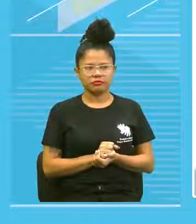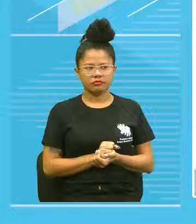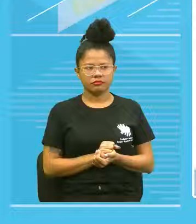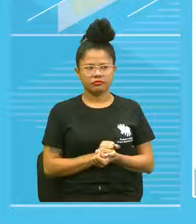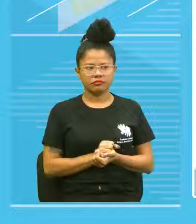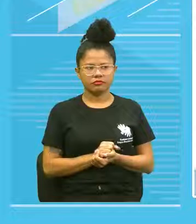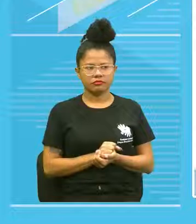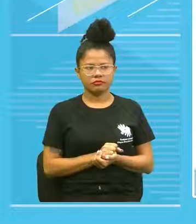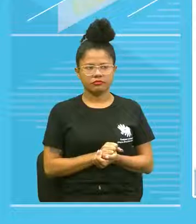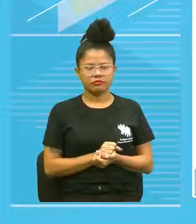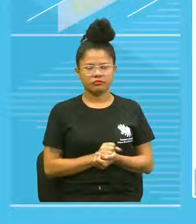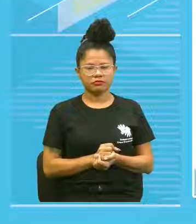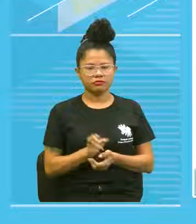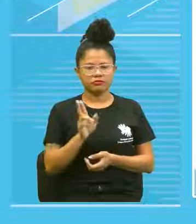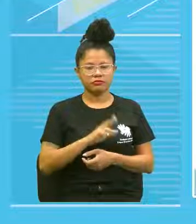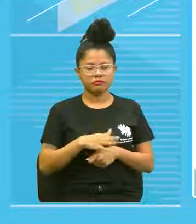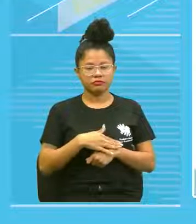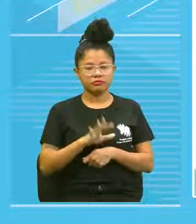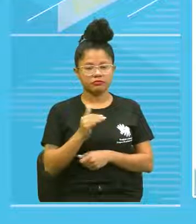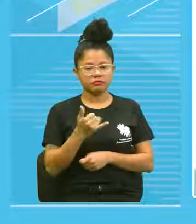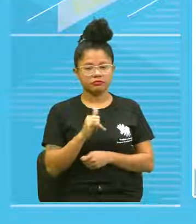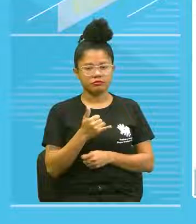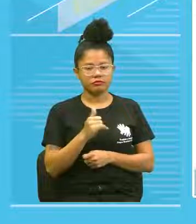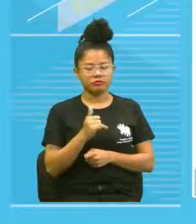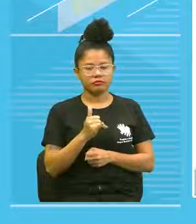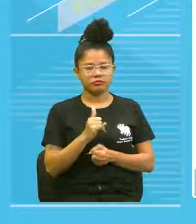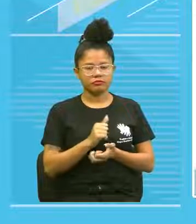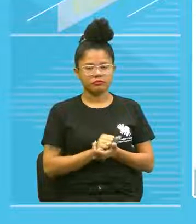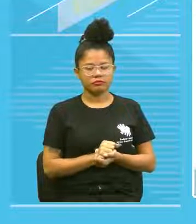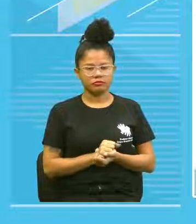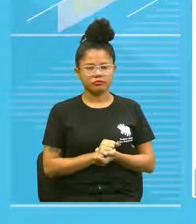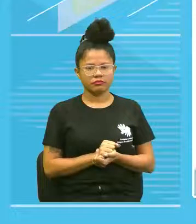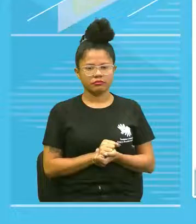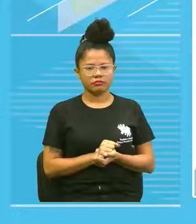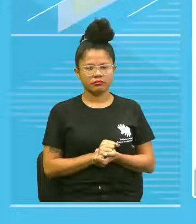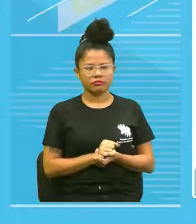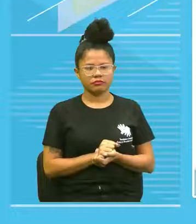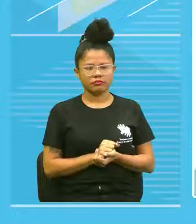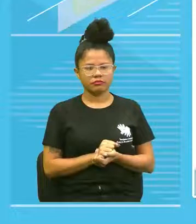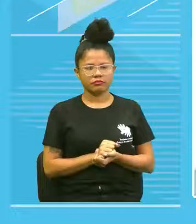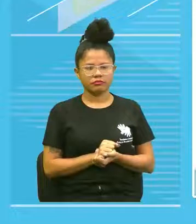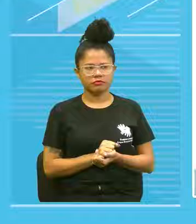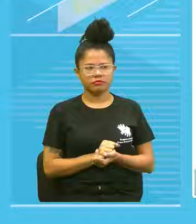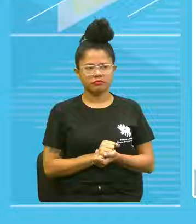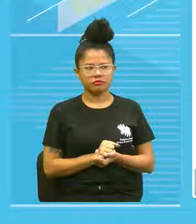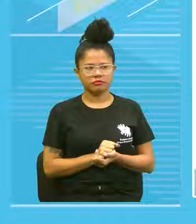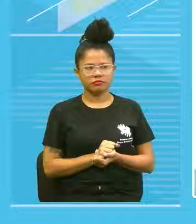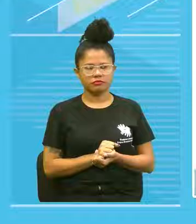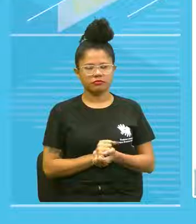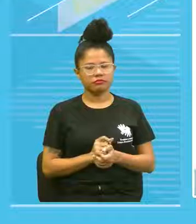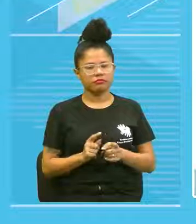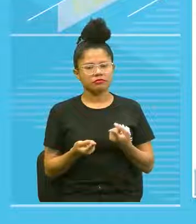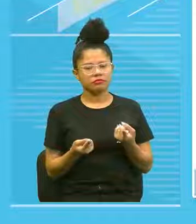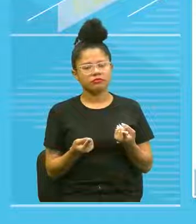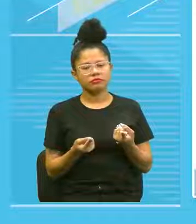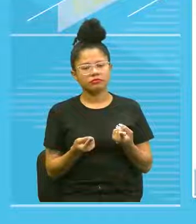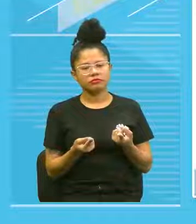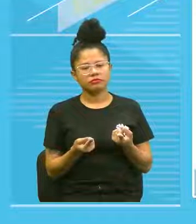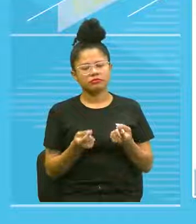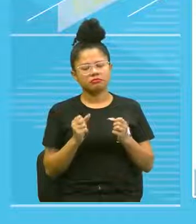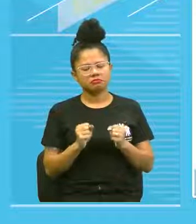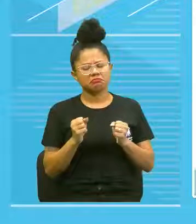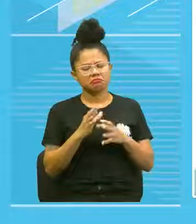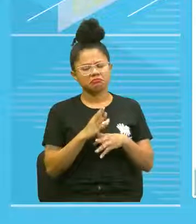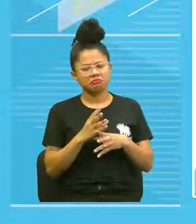a consome mais energia não se renovar é mais